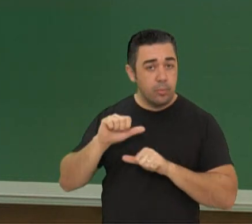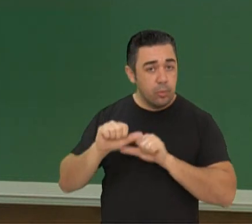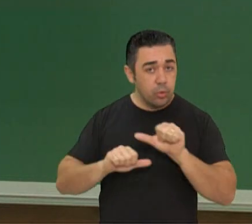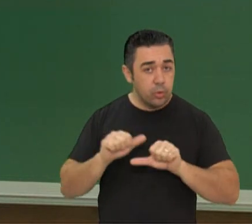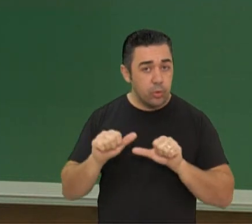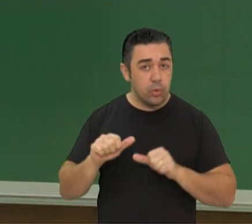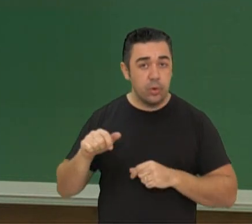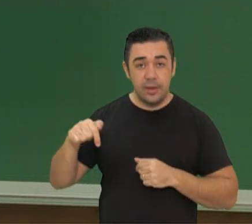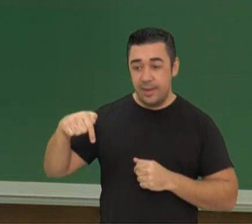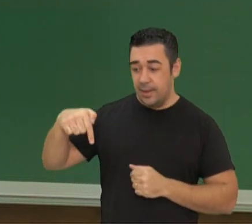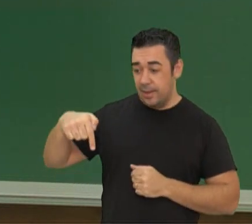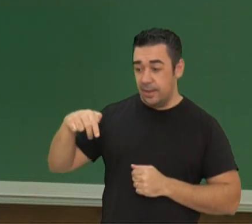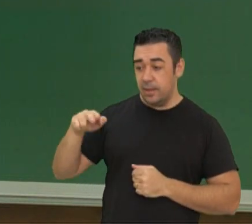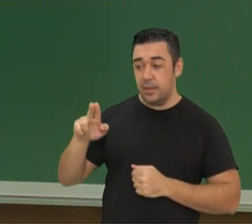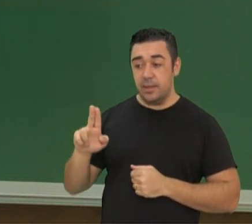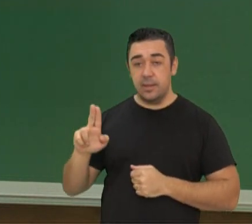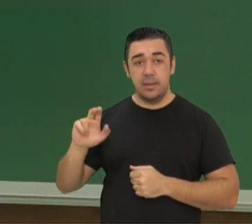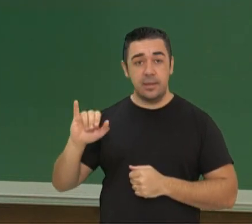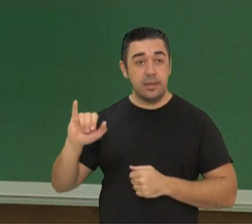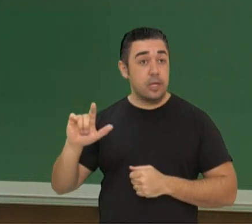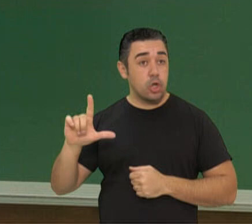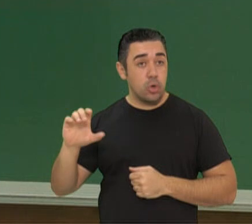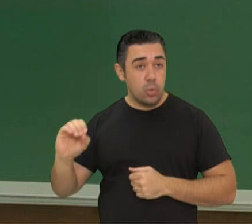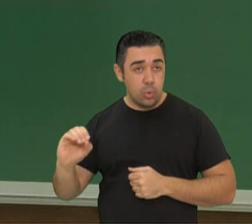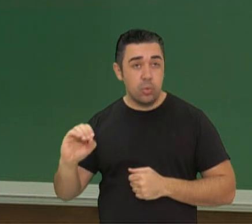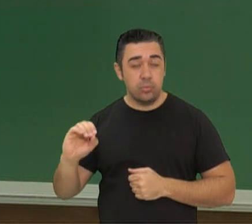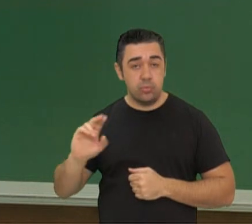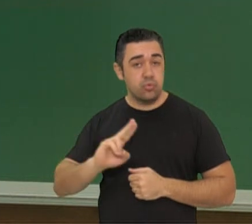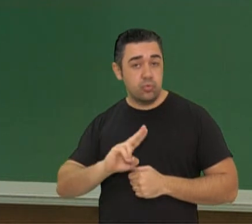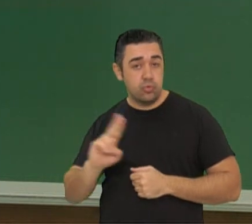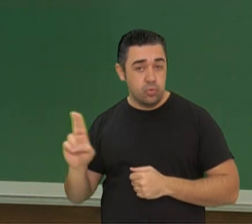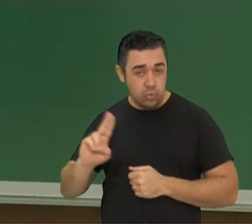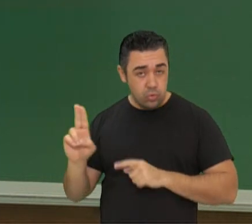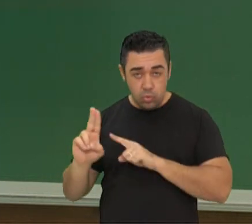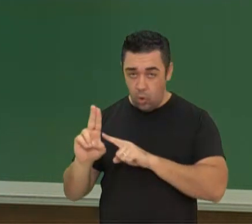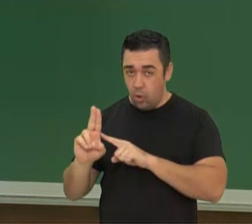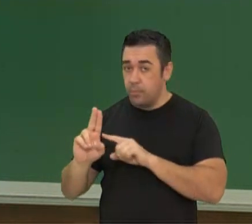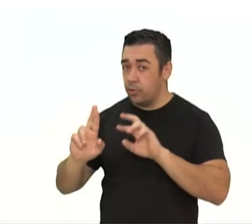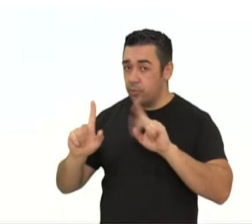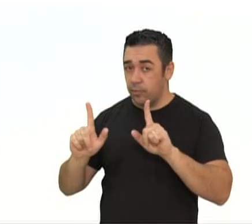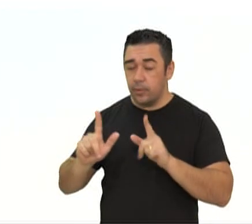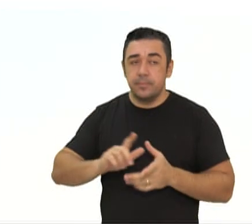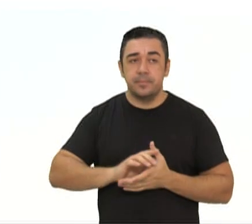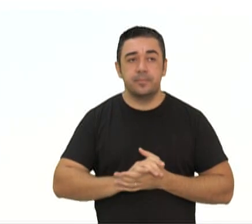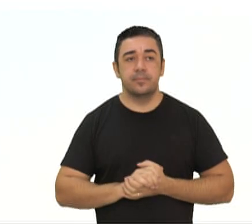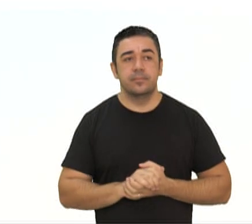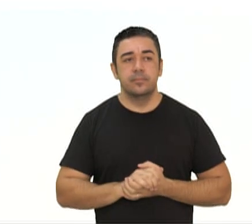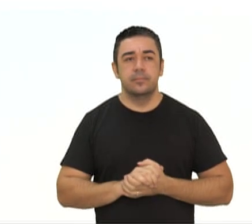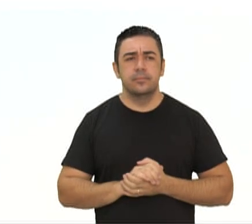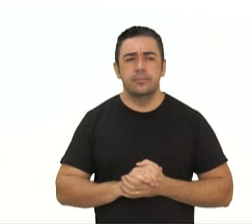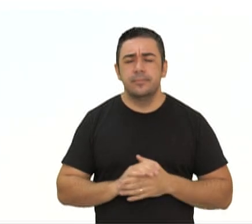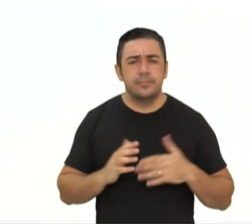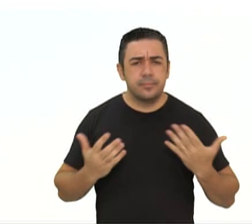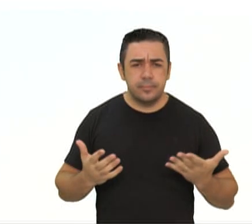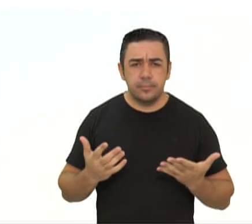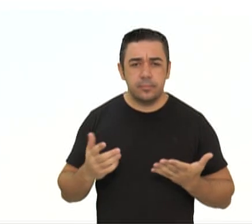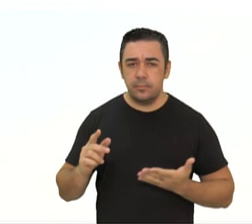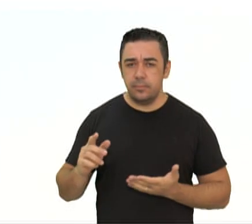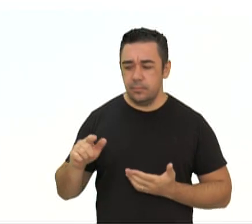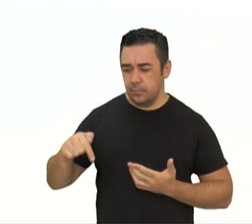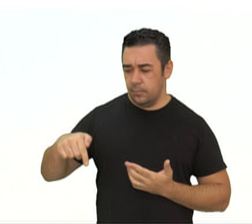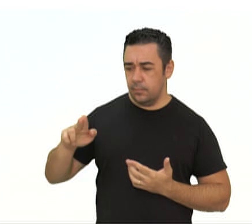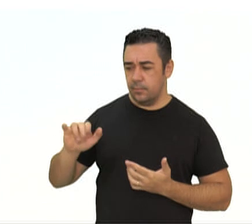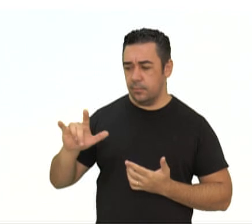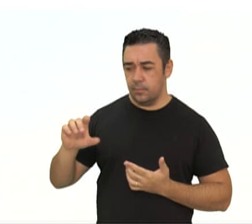de quilo, certo? Então, mudou um pouquinho, né, a nomenclatura a partir daí. E o que esse quilo